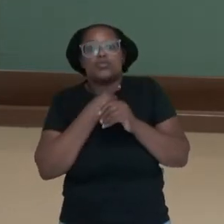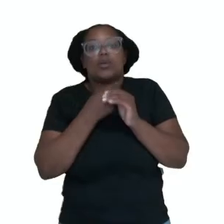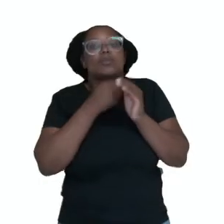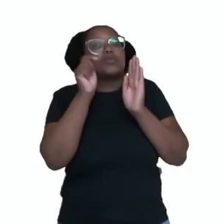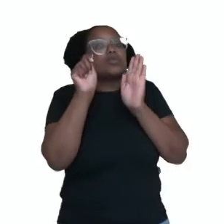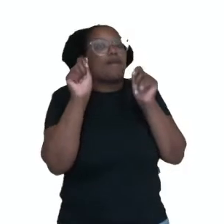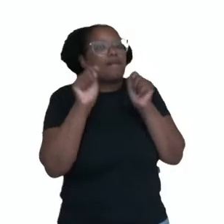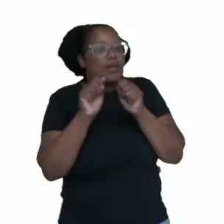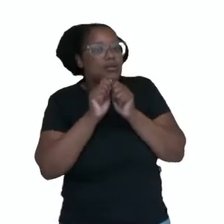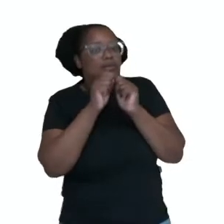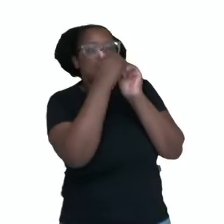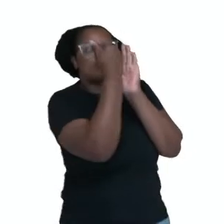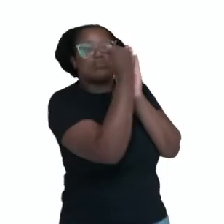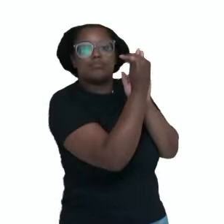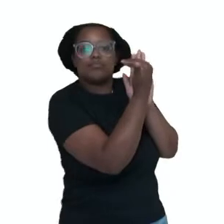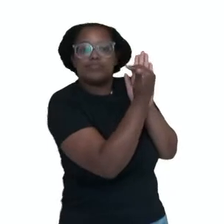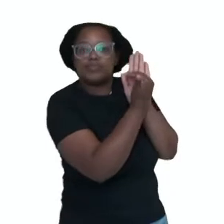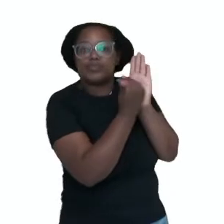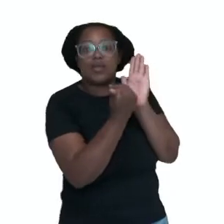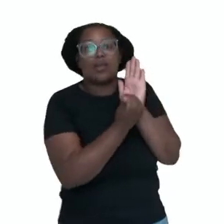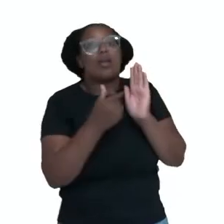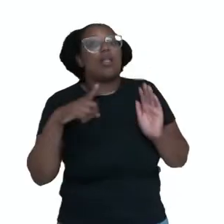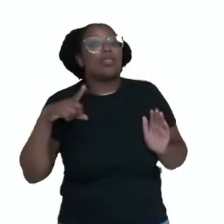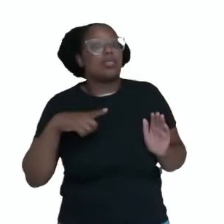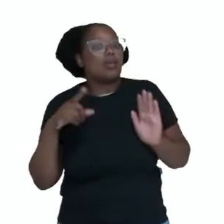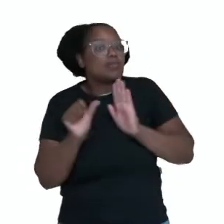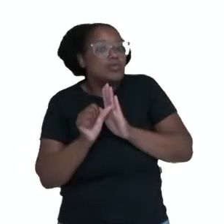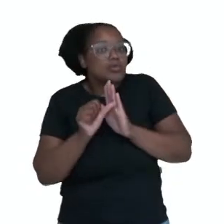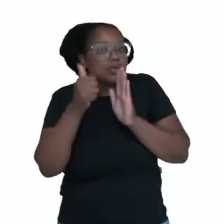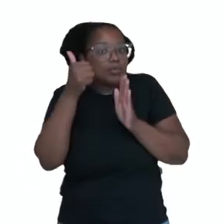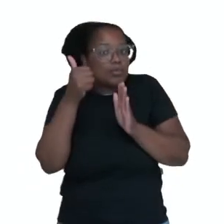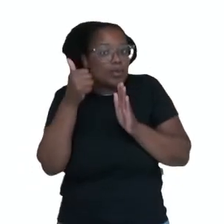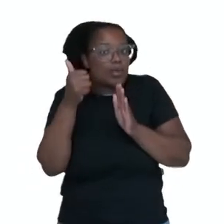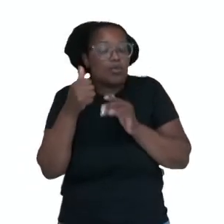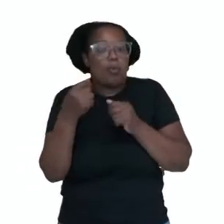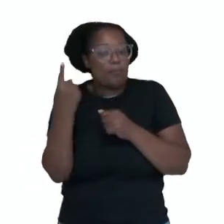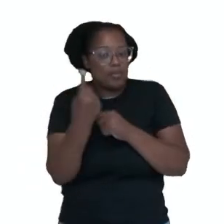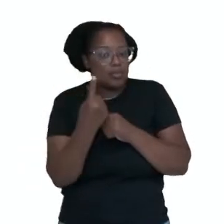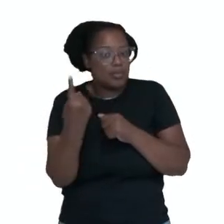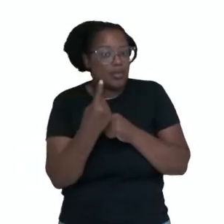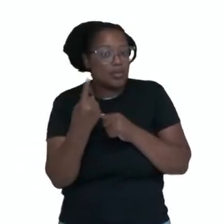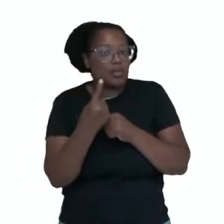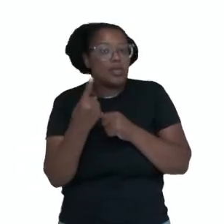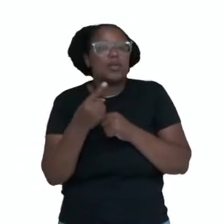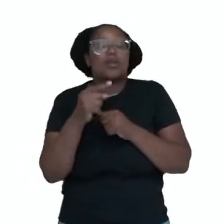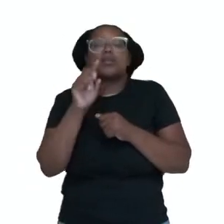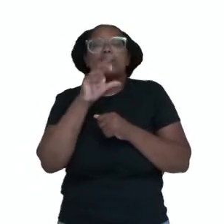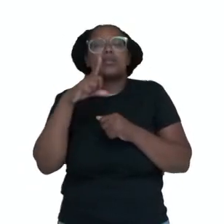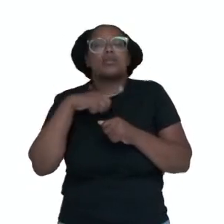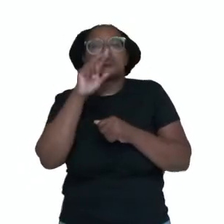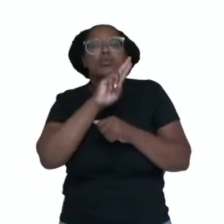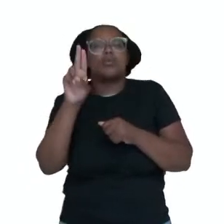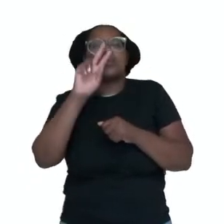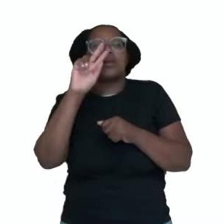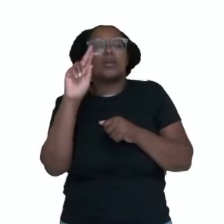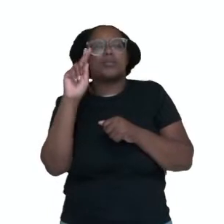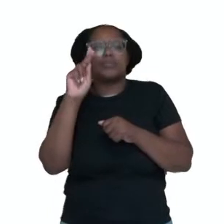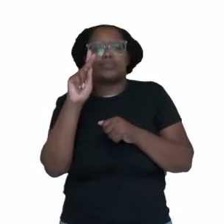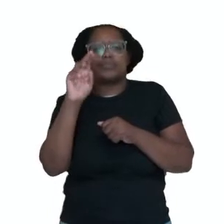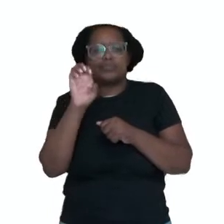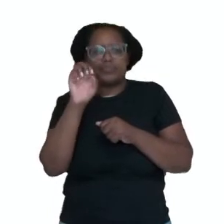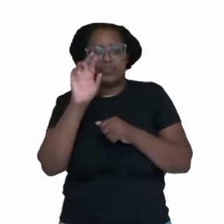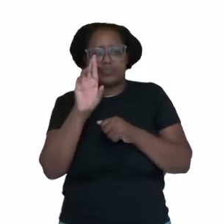temos os consumidores primários. O nome já está dizendo, primário, primeiro, são os herbívoros, que se alimentam dos